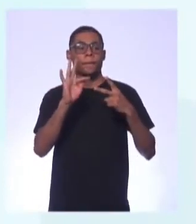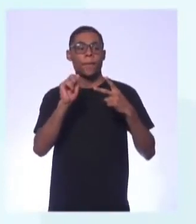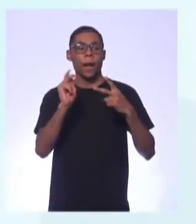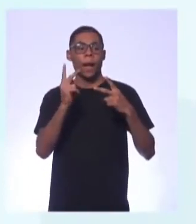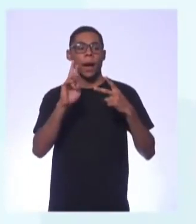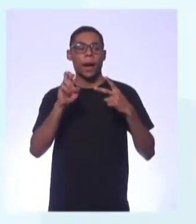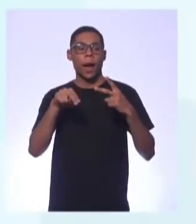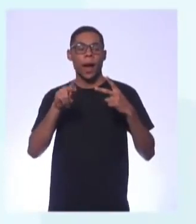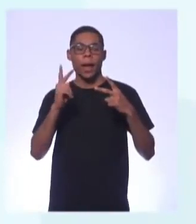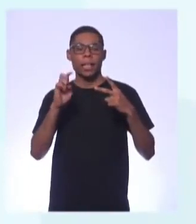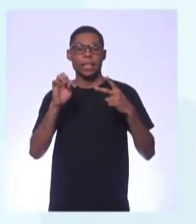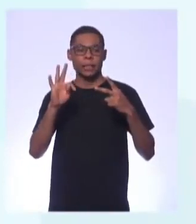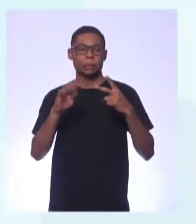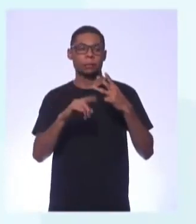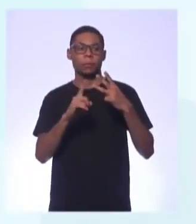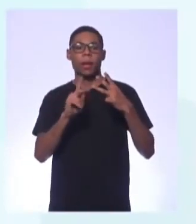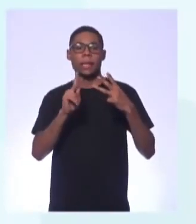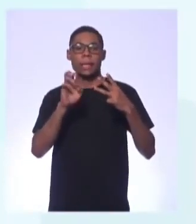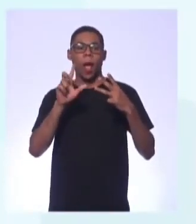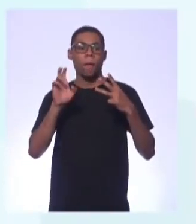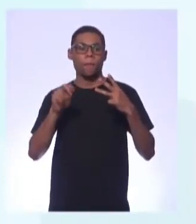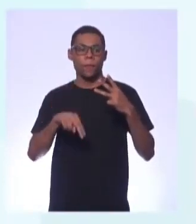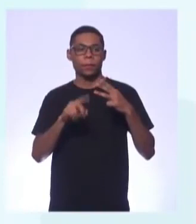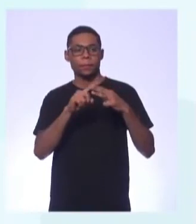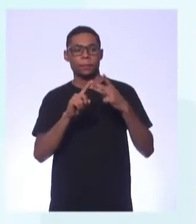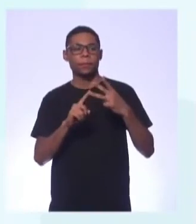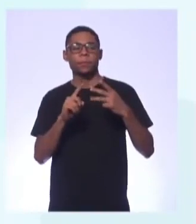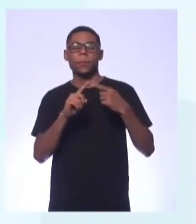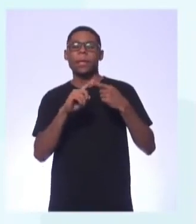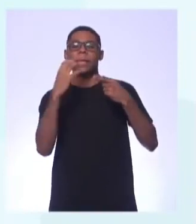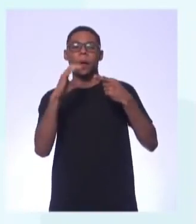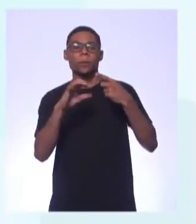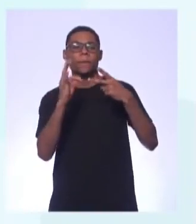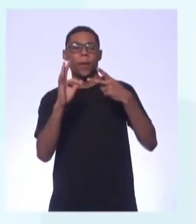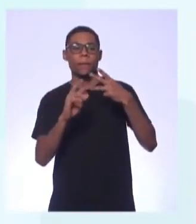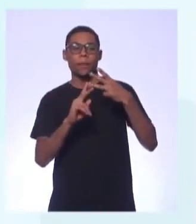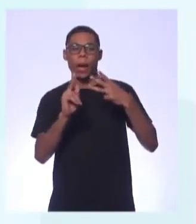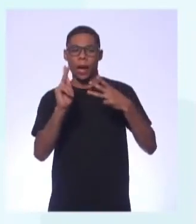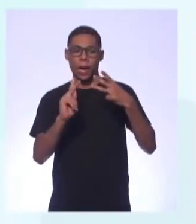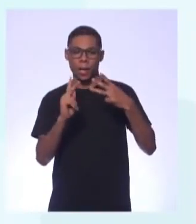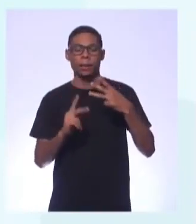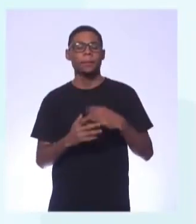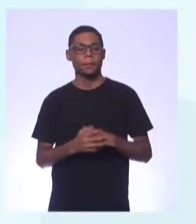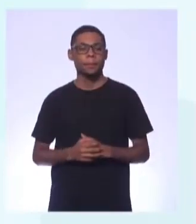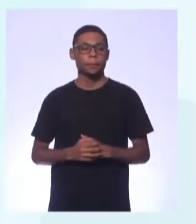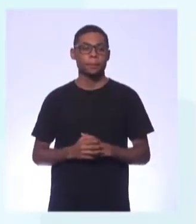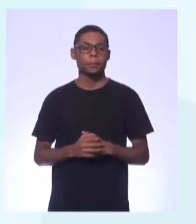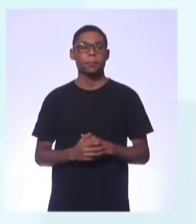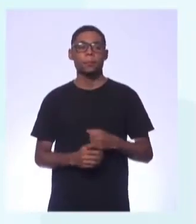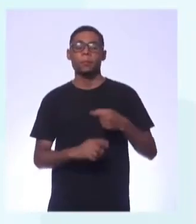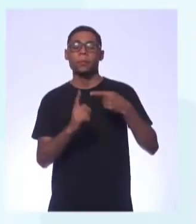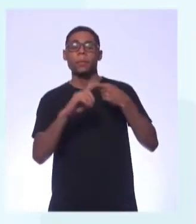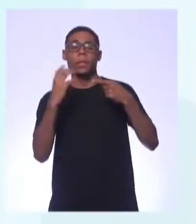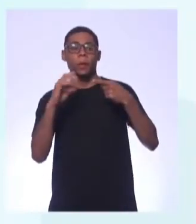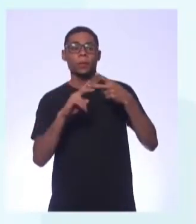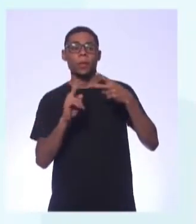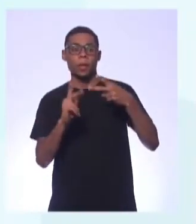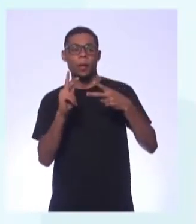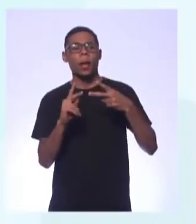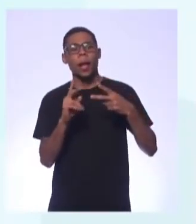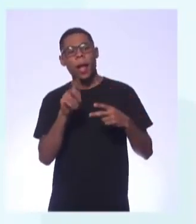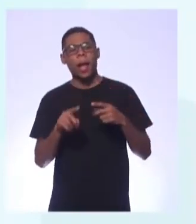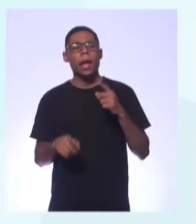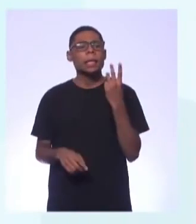os pontos aqui de fusão 0 aqui, de ebulição é 100, no ponto de vista aqui da água, tá? No caso, na escala Fahrenheit é 32 e